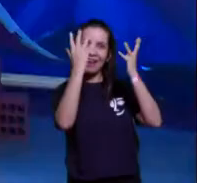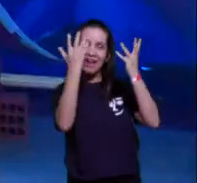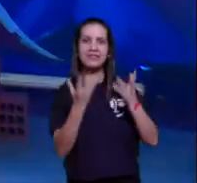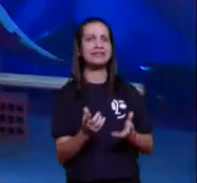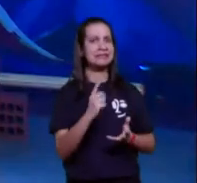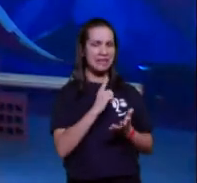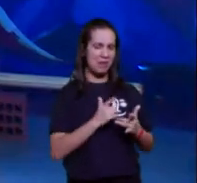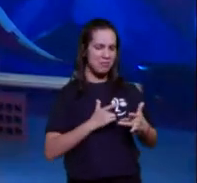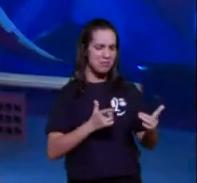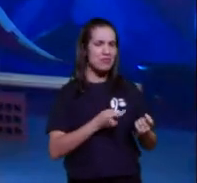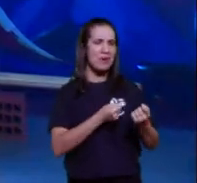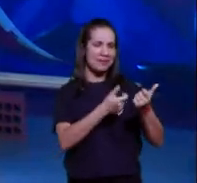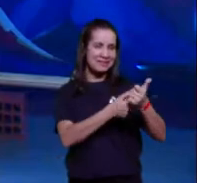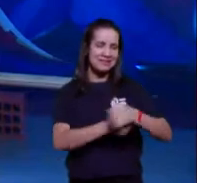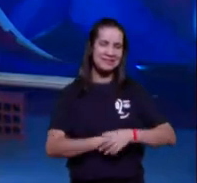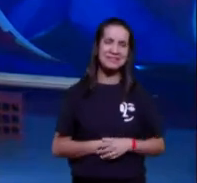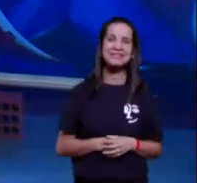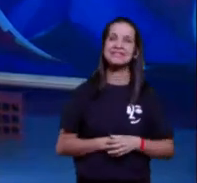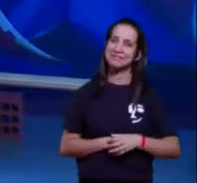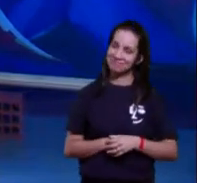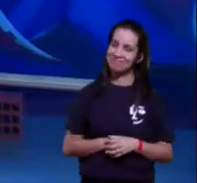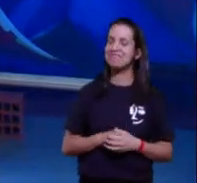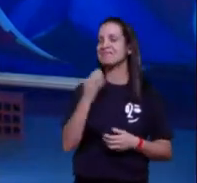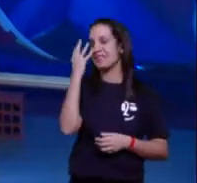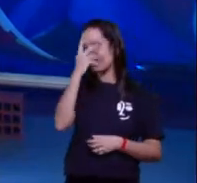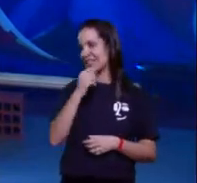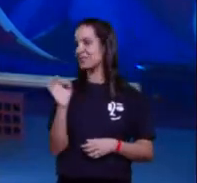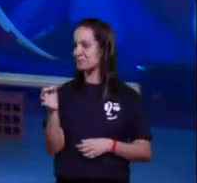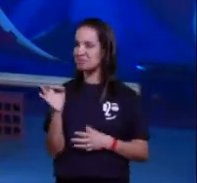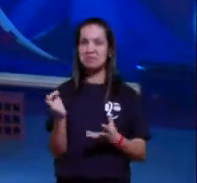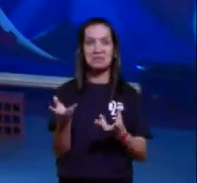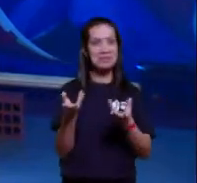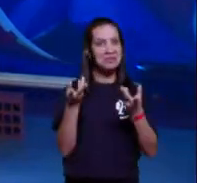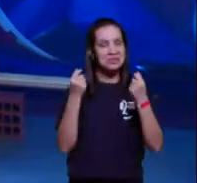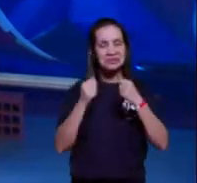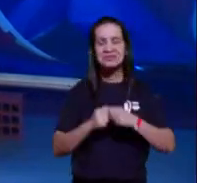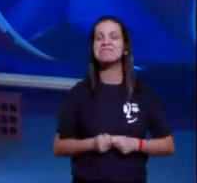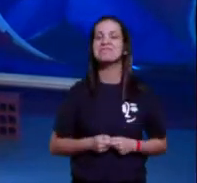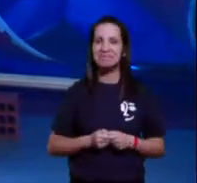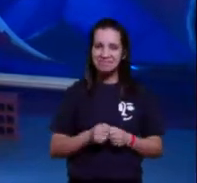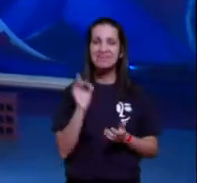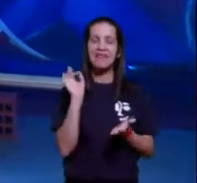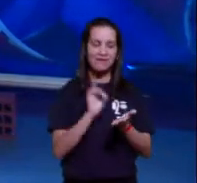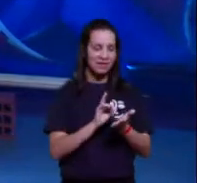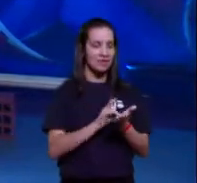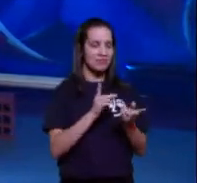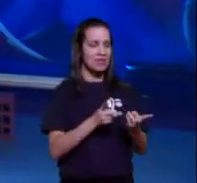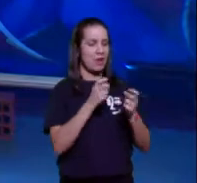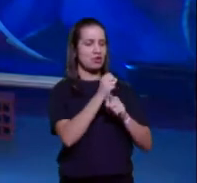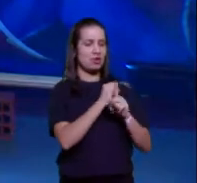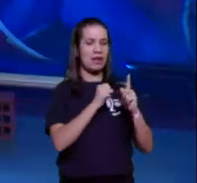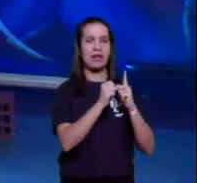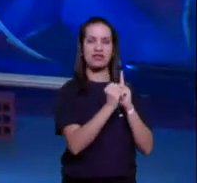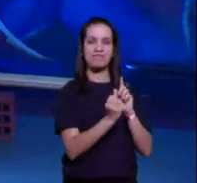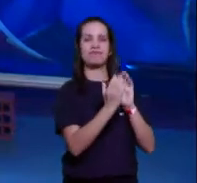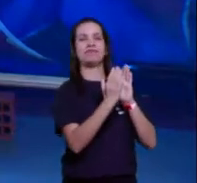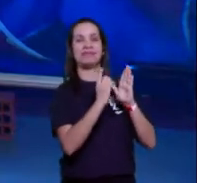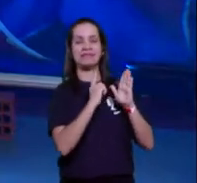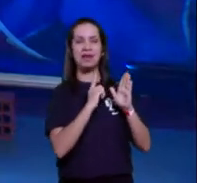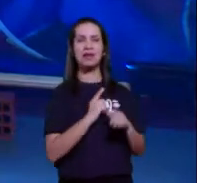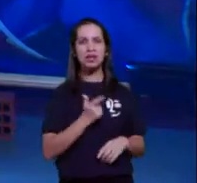muitas doações. Muito lindo, porque é gente de verdade, fazendo impacto de verdade na sociedade. É isso aí, fazendo diferença. Vamos mostrar mais